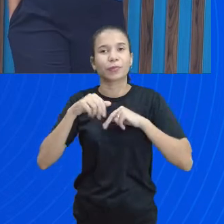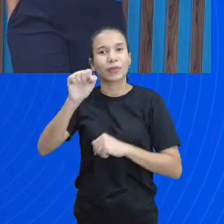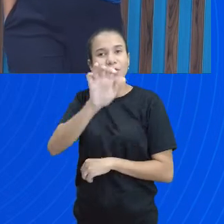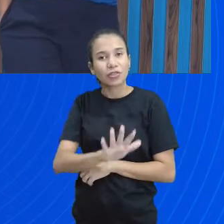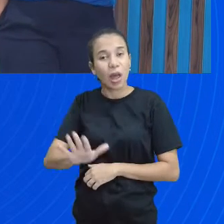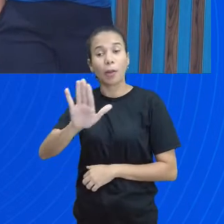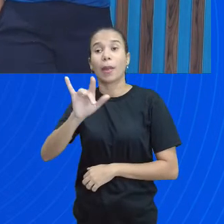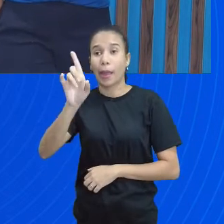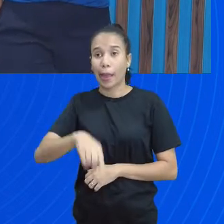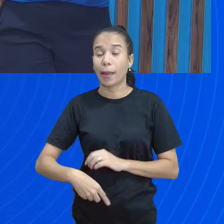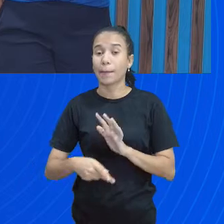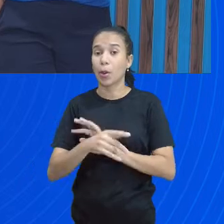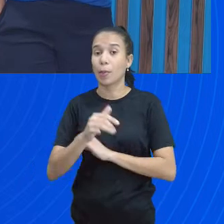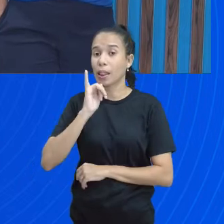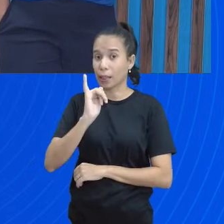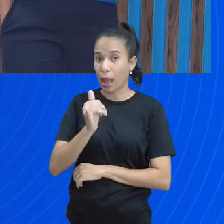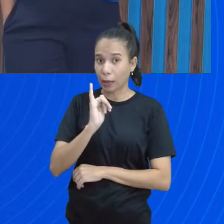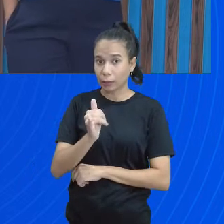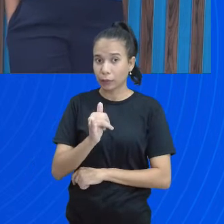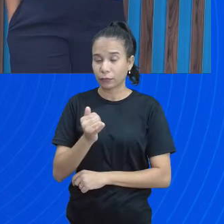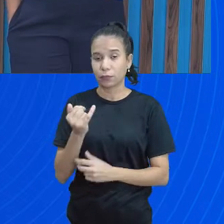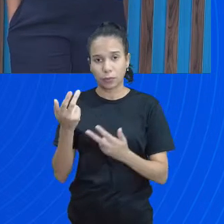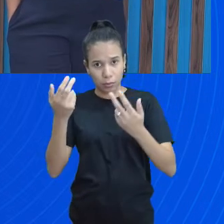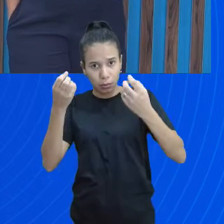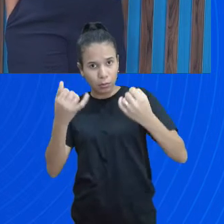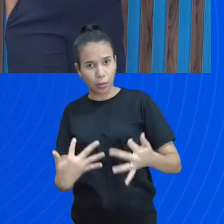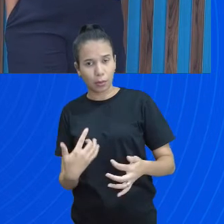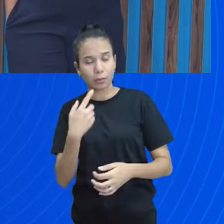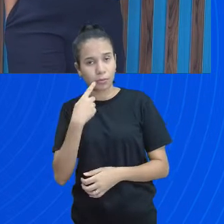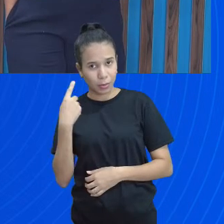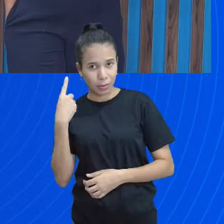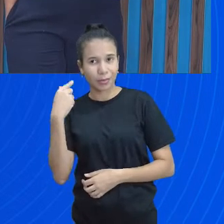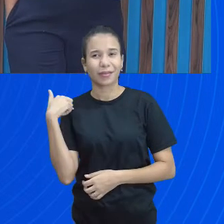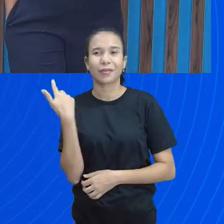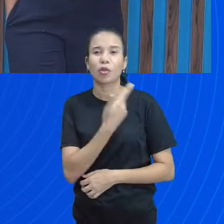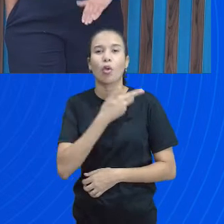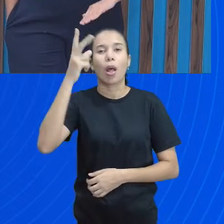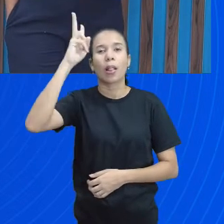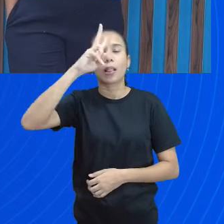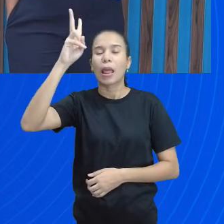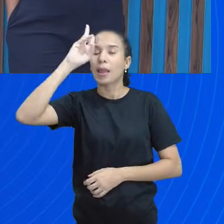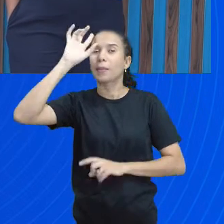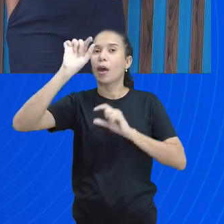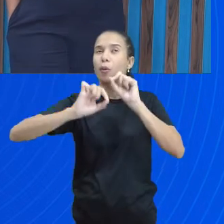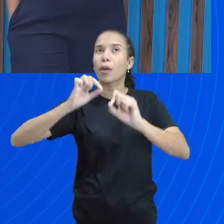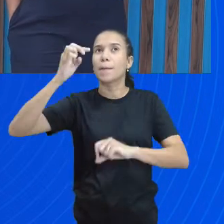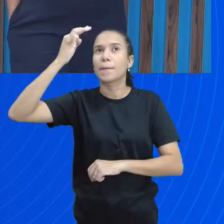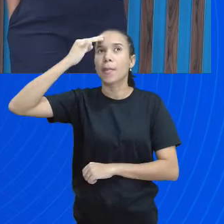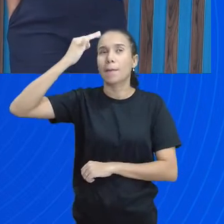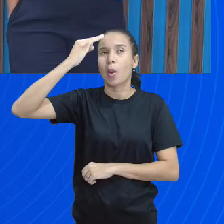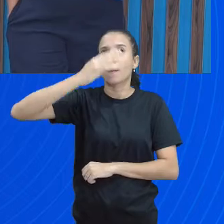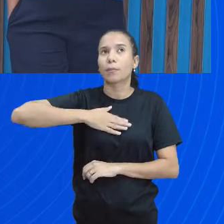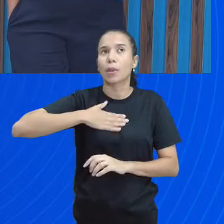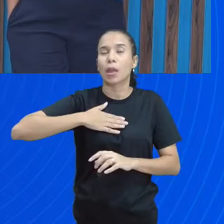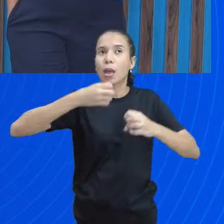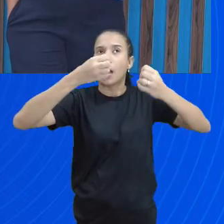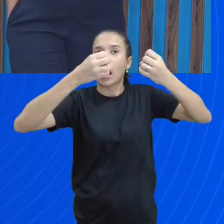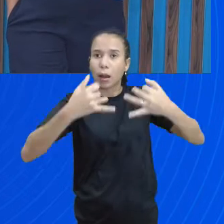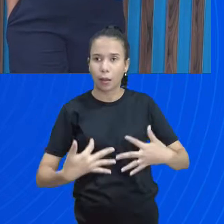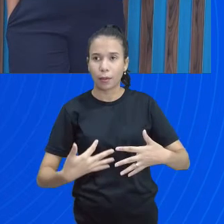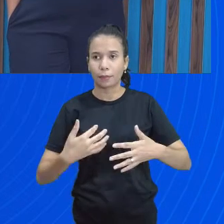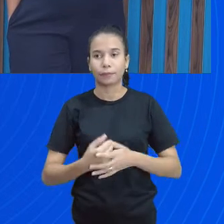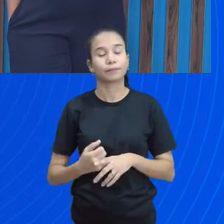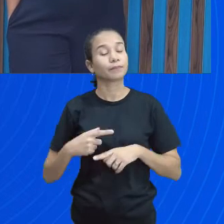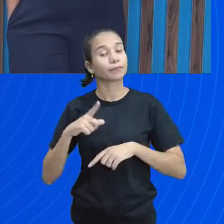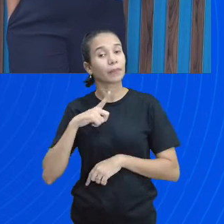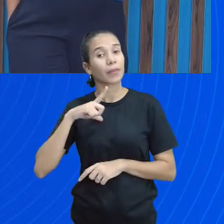são narrativas, né? É o que eu disse, quando a gente recorda, a gente põe a memória em narrativa.